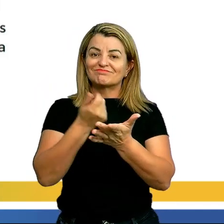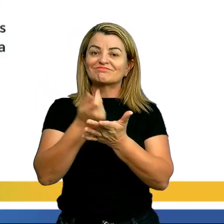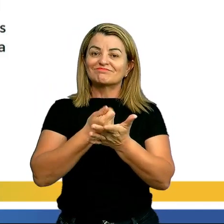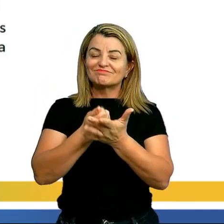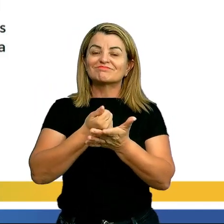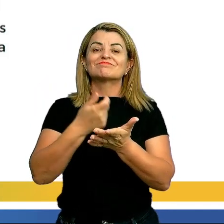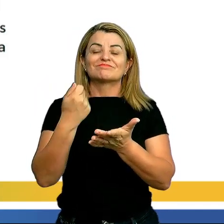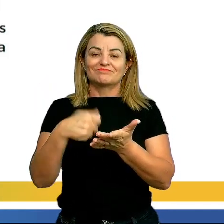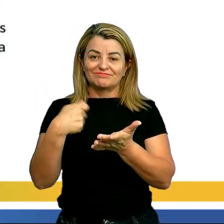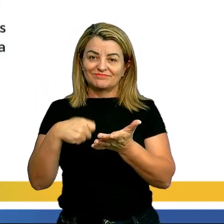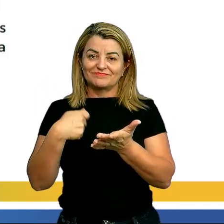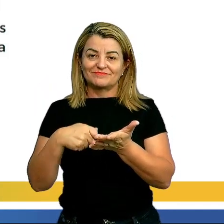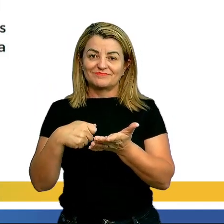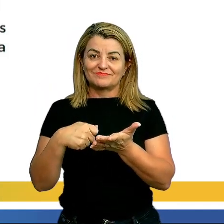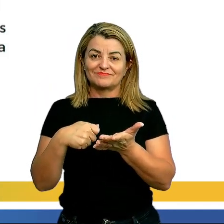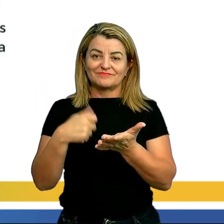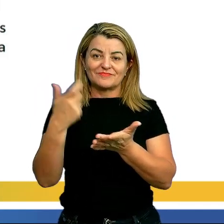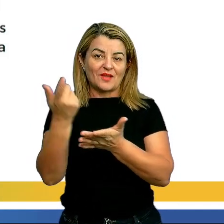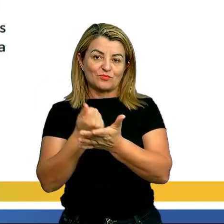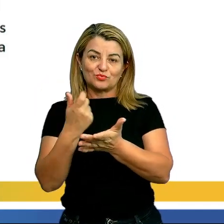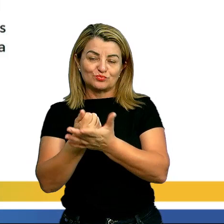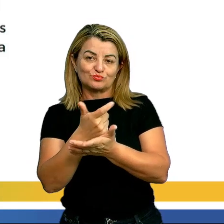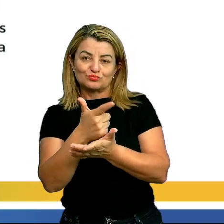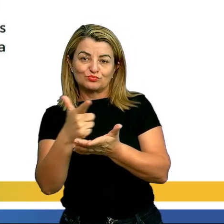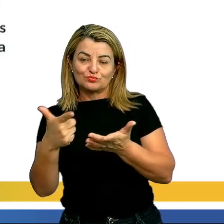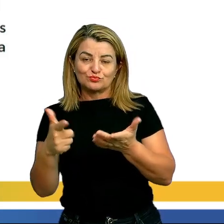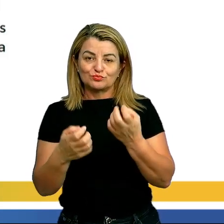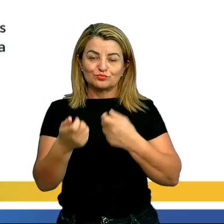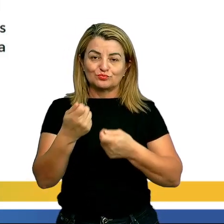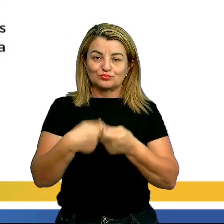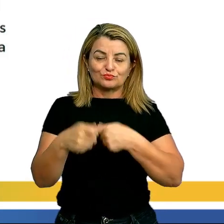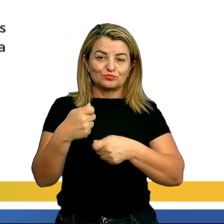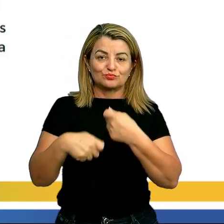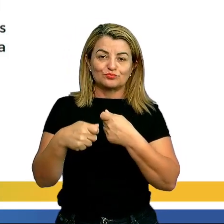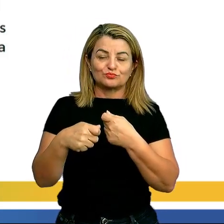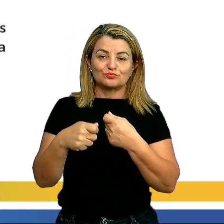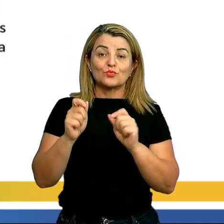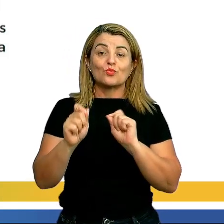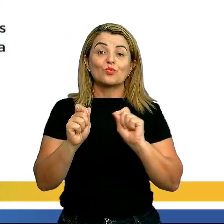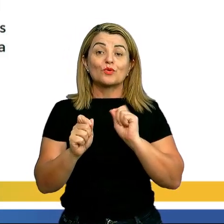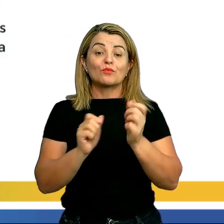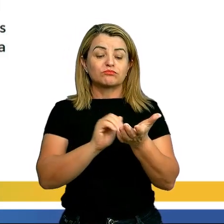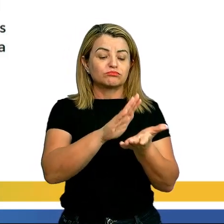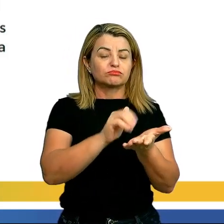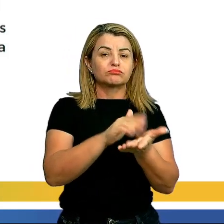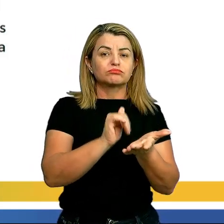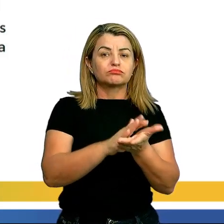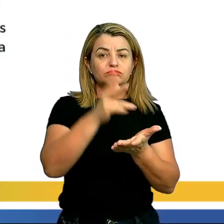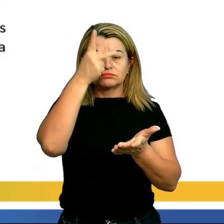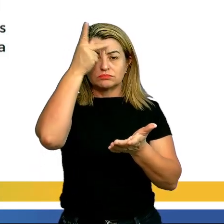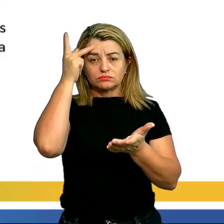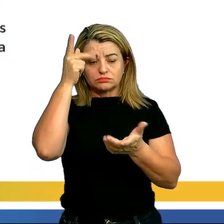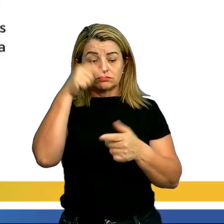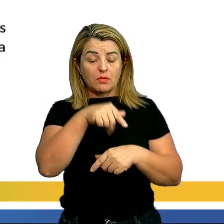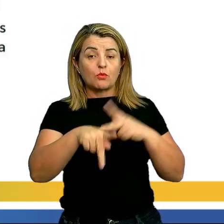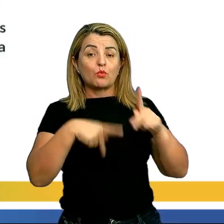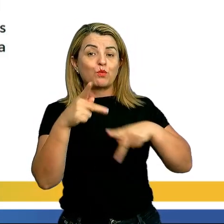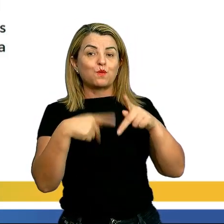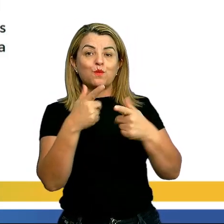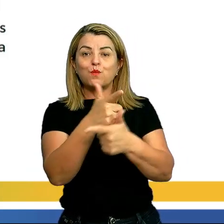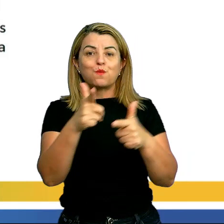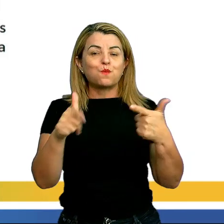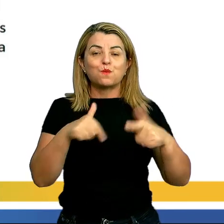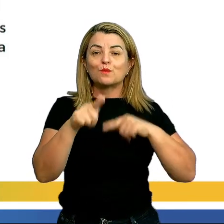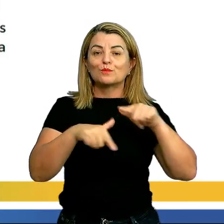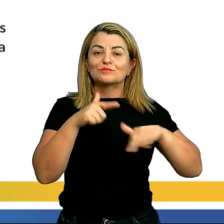volta, né? Não recuperando sua economia, levam a demissões em massa. Essa população que não tem mais